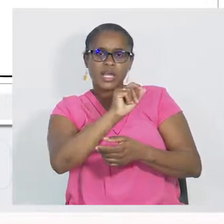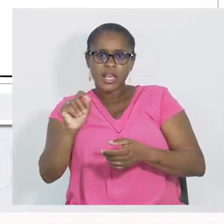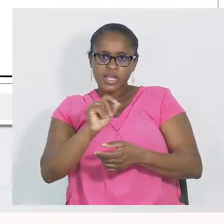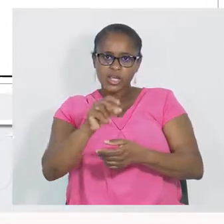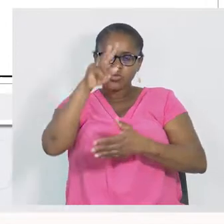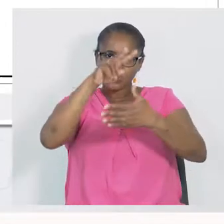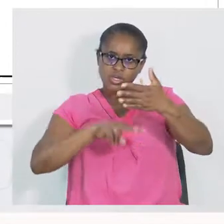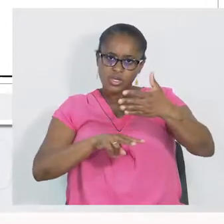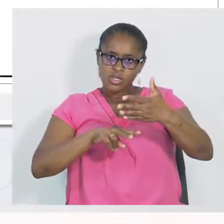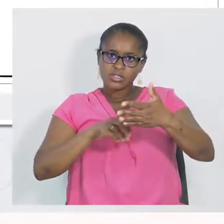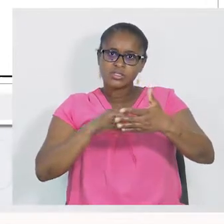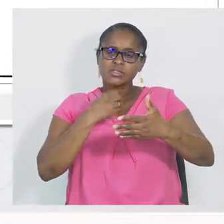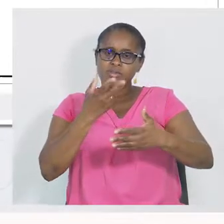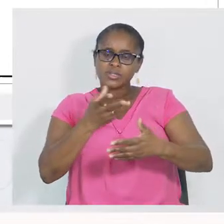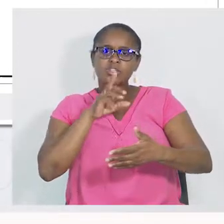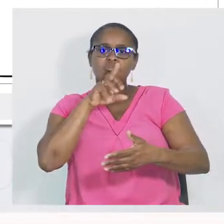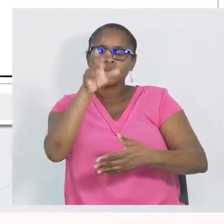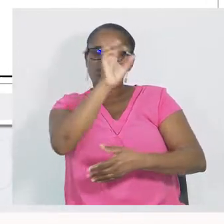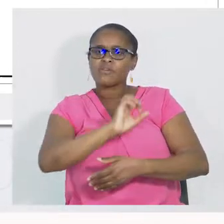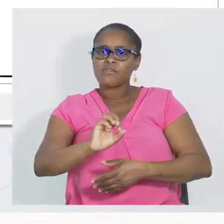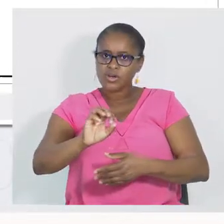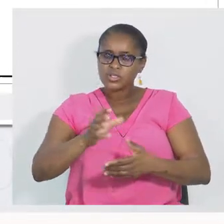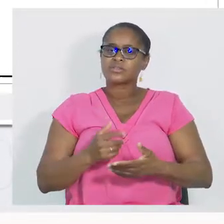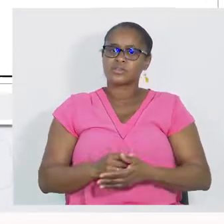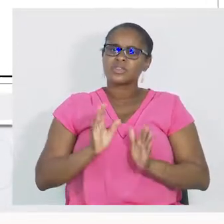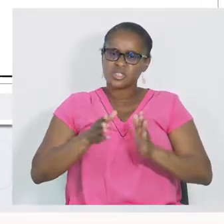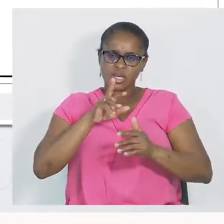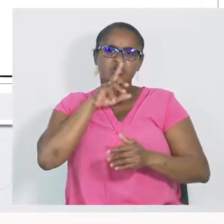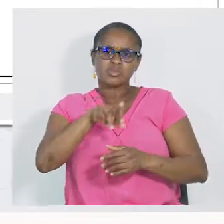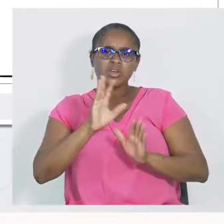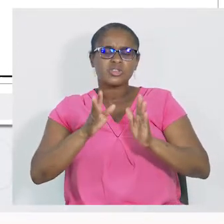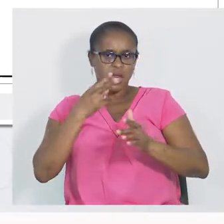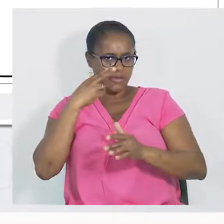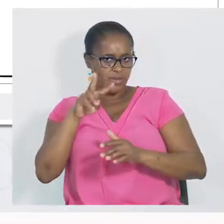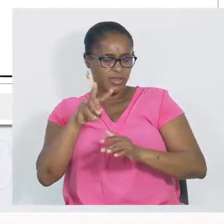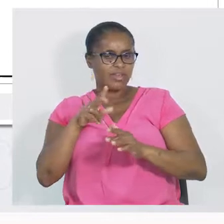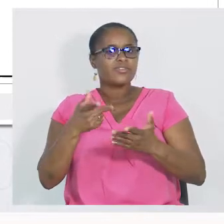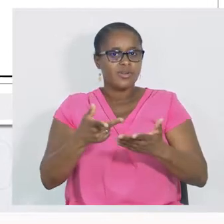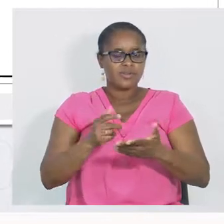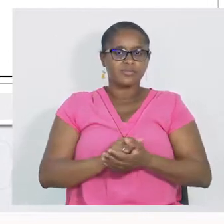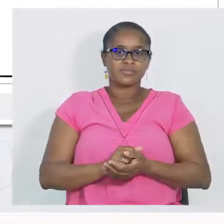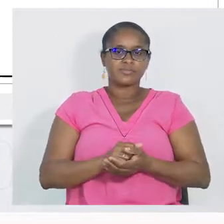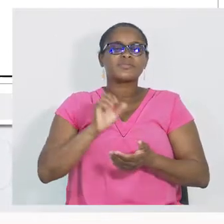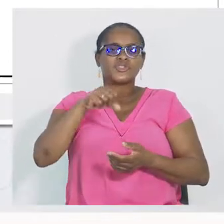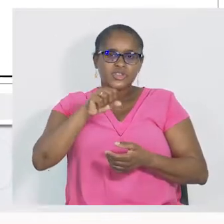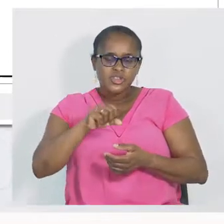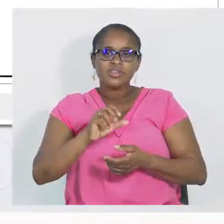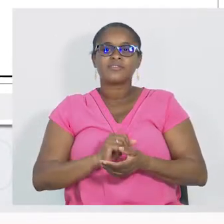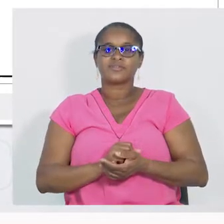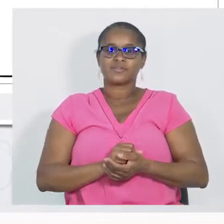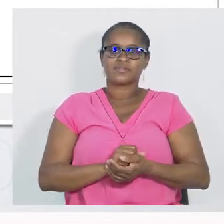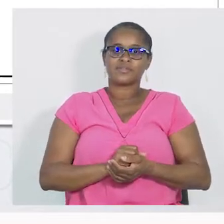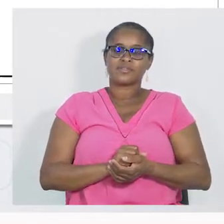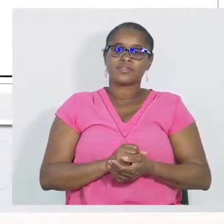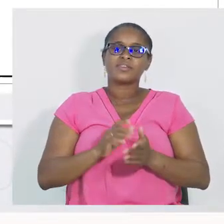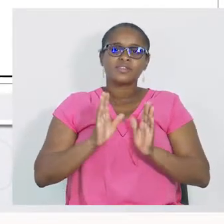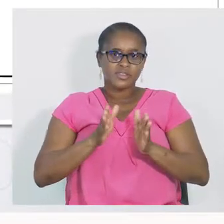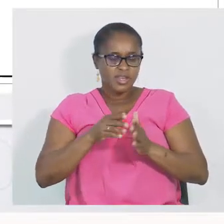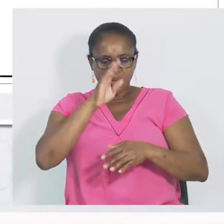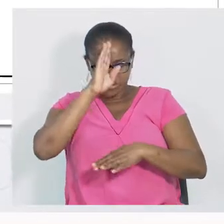conhecem essas partes, os componentes de um texto narrativo. Por isso devem sempre escrever. E há meninos que inventam histórias